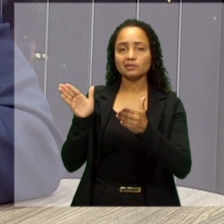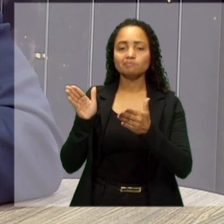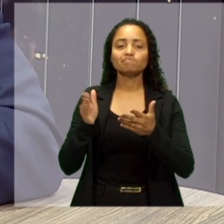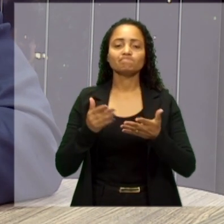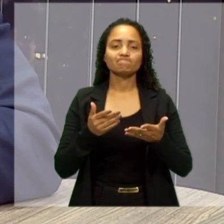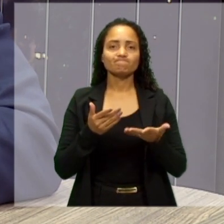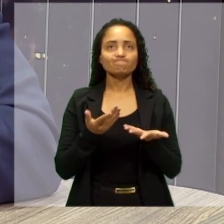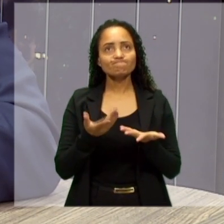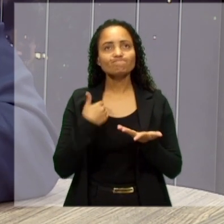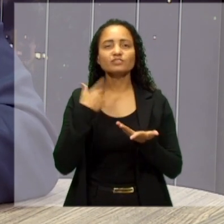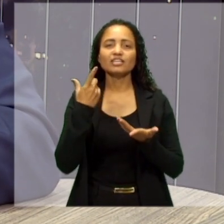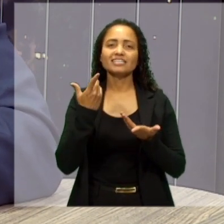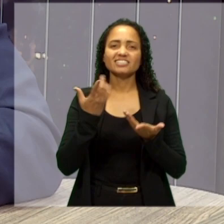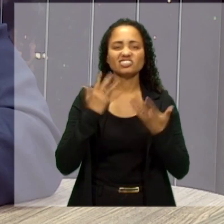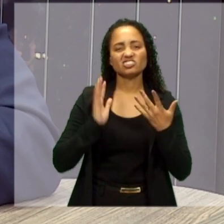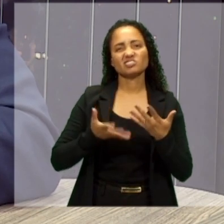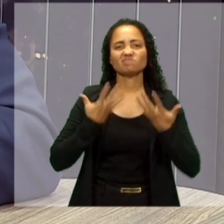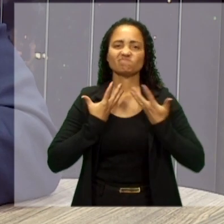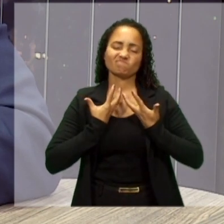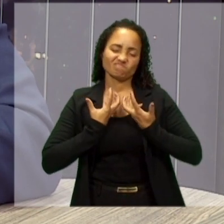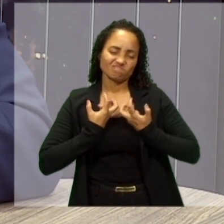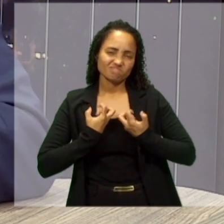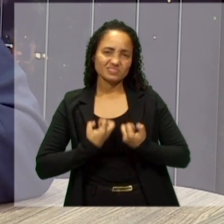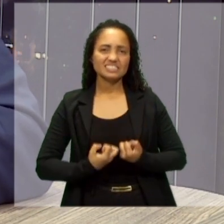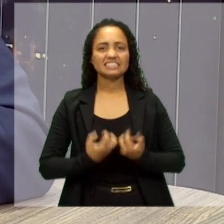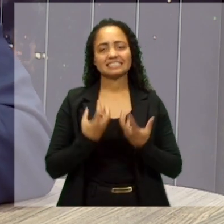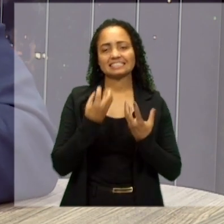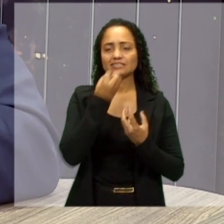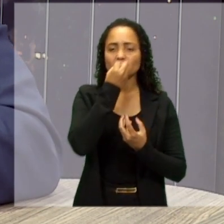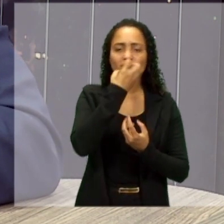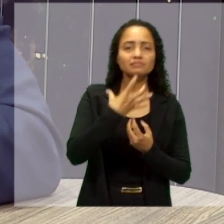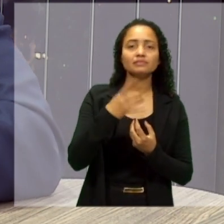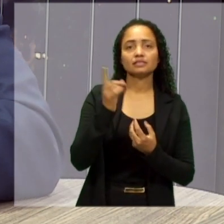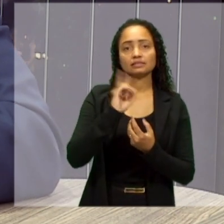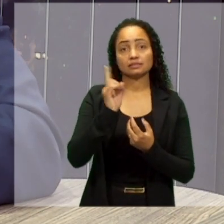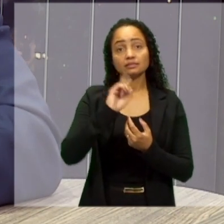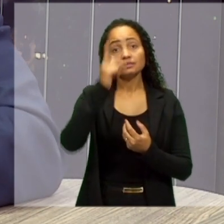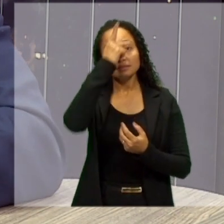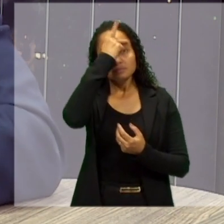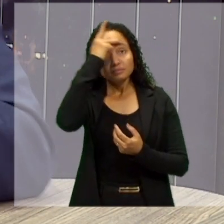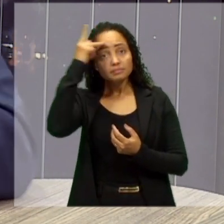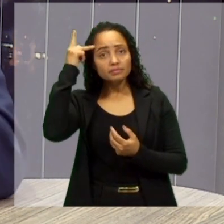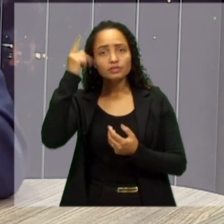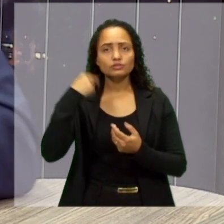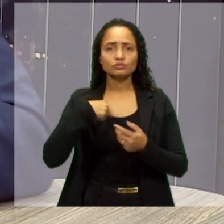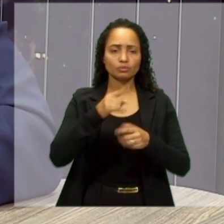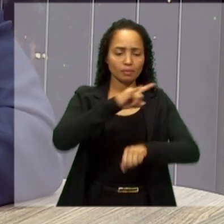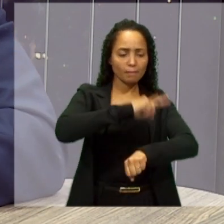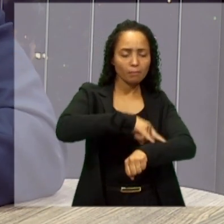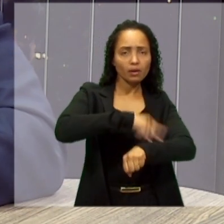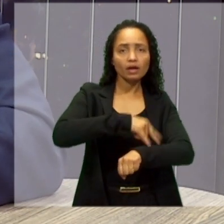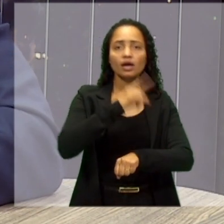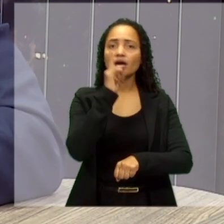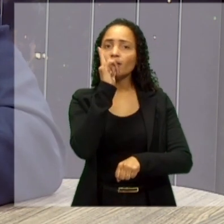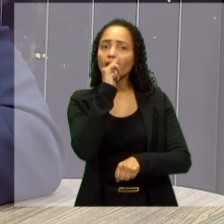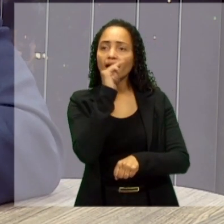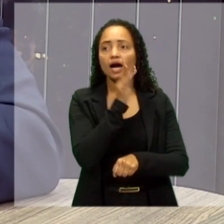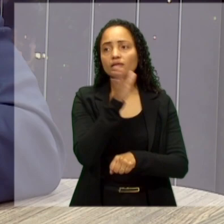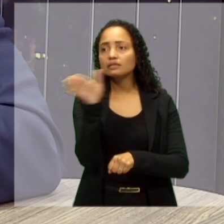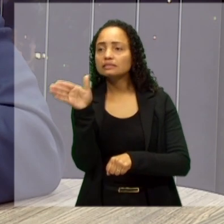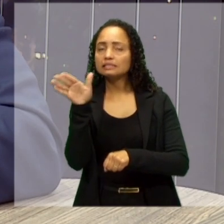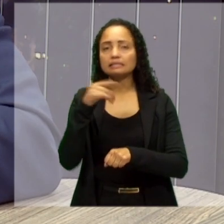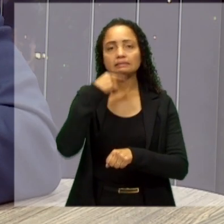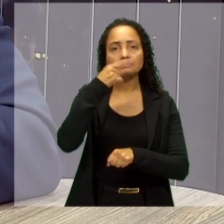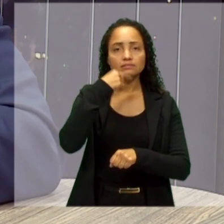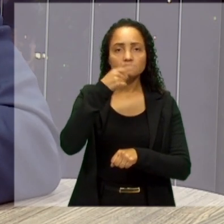situação de cansaço, desconforto. As pessoas não tinham acesso a banheiro, água. Então foi tomada uma